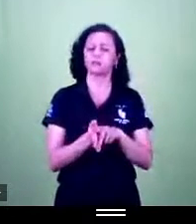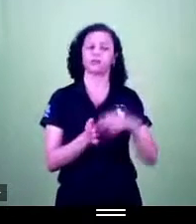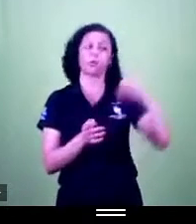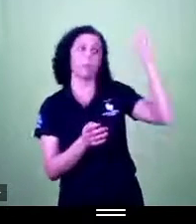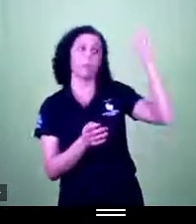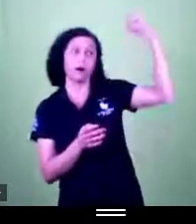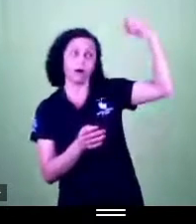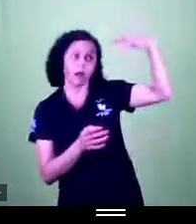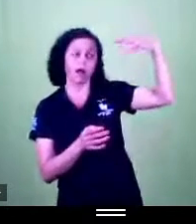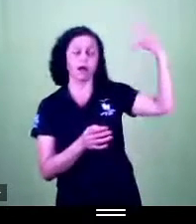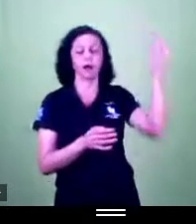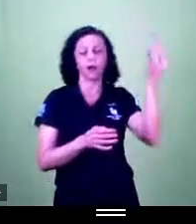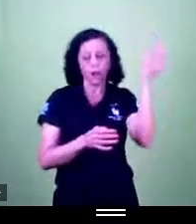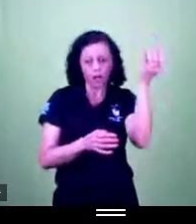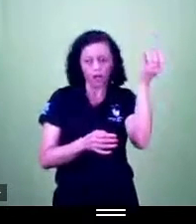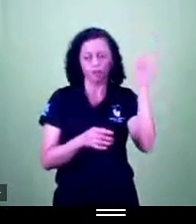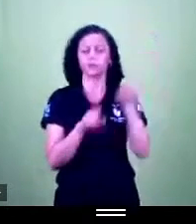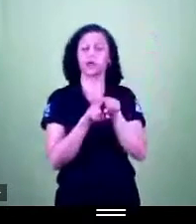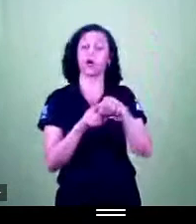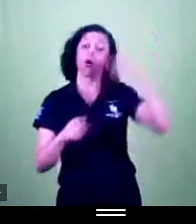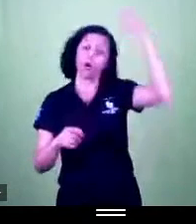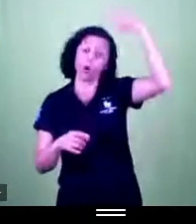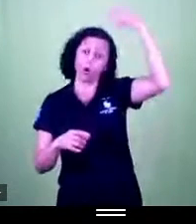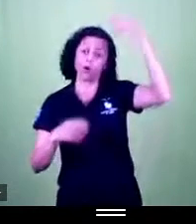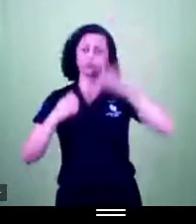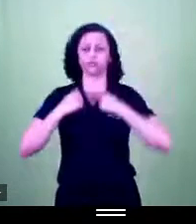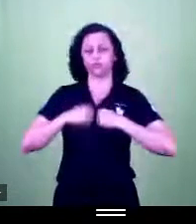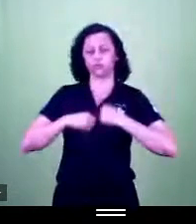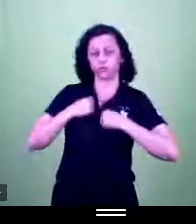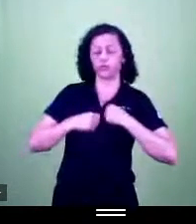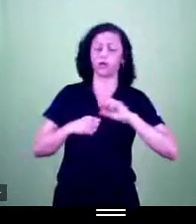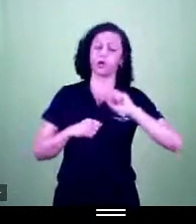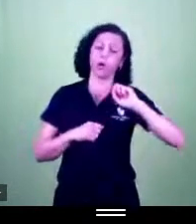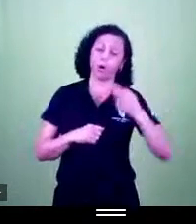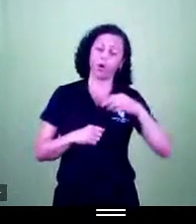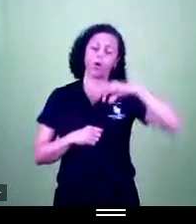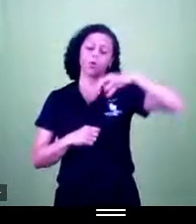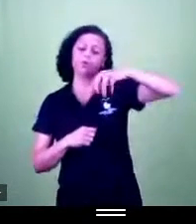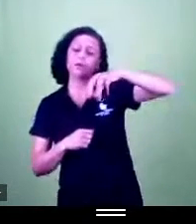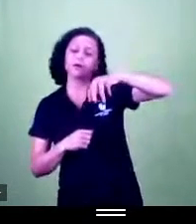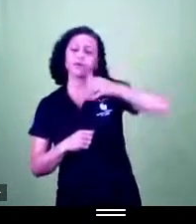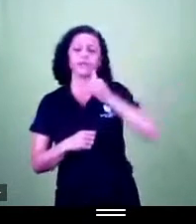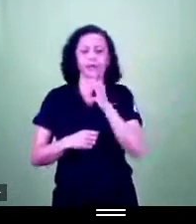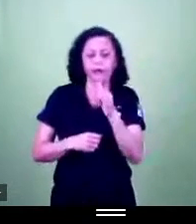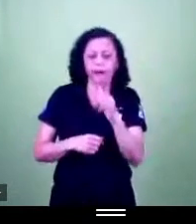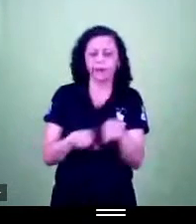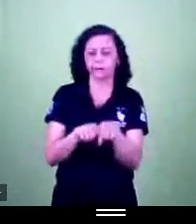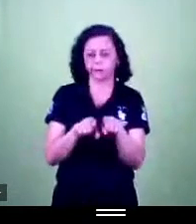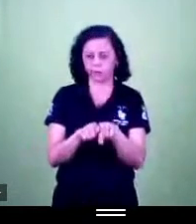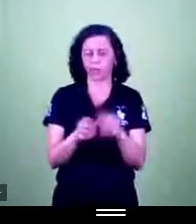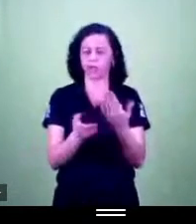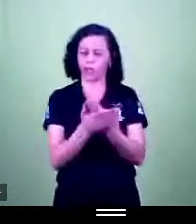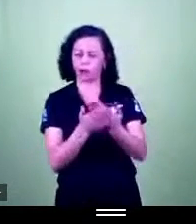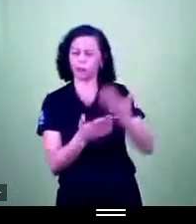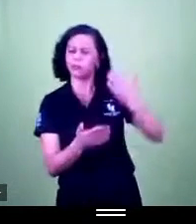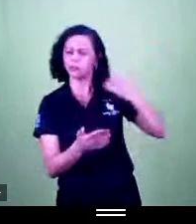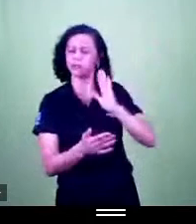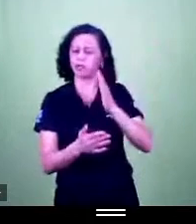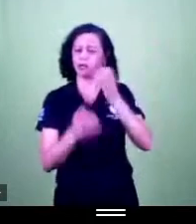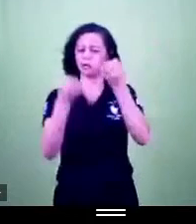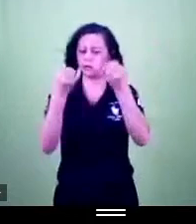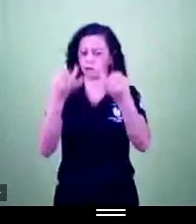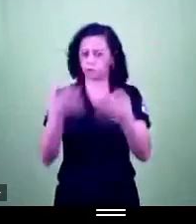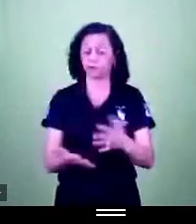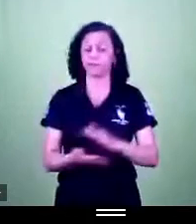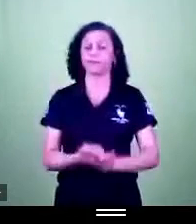chuveiro elétrico, de uma torneira elétrica, como nós já falamos em aulas passadas aí. Tá? Então, queda de tensão, aqui ó, eu